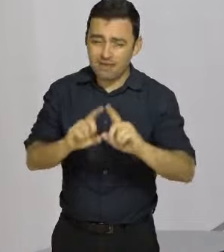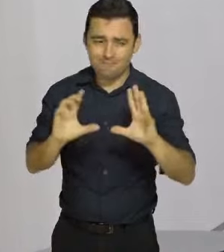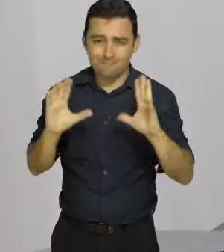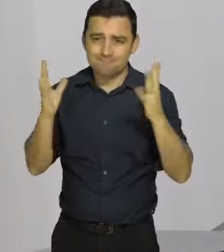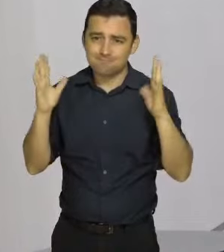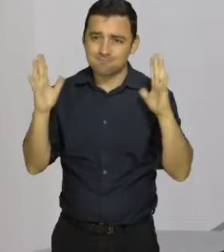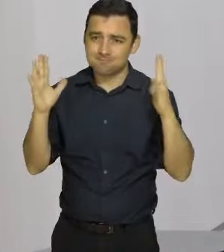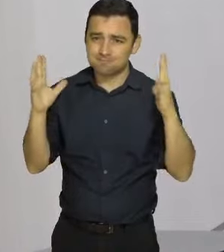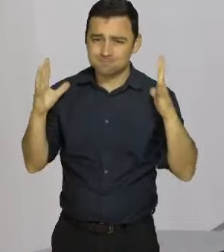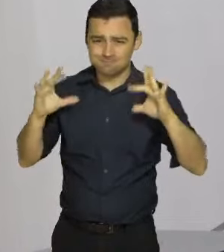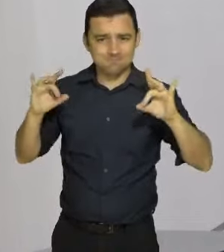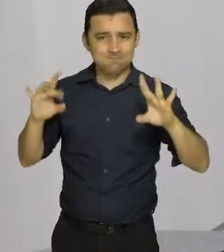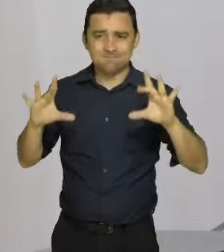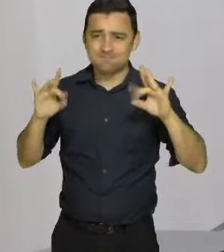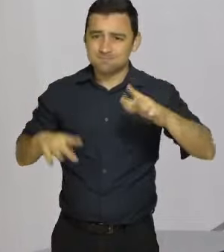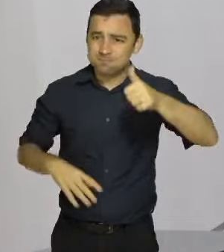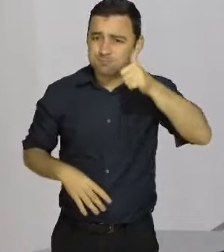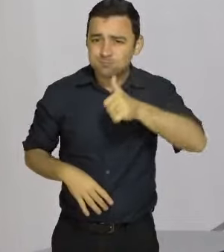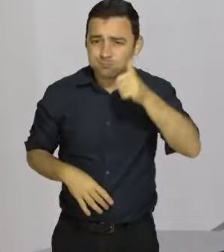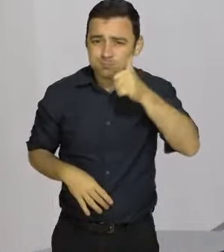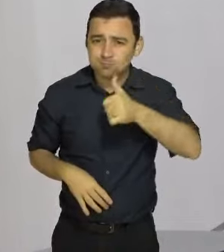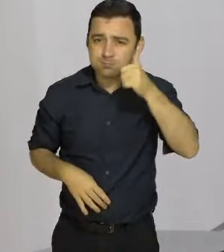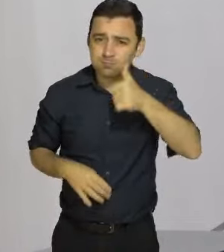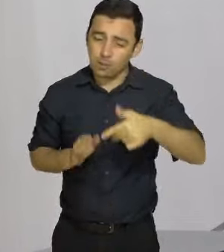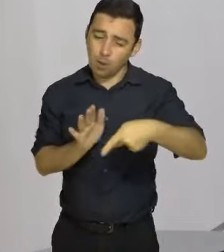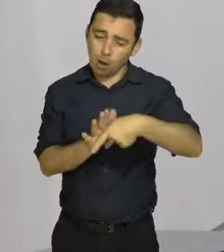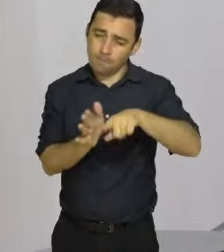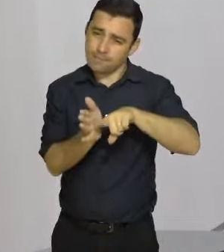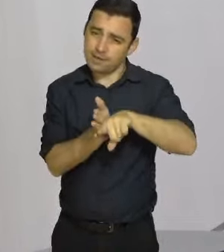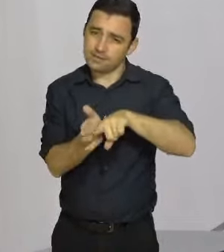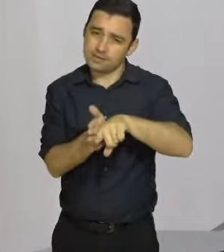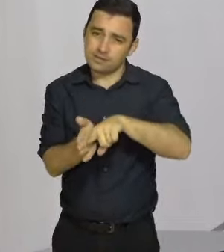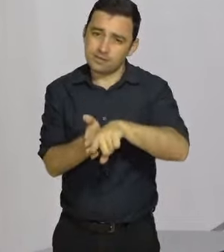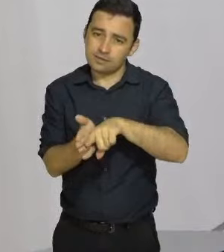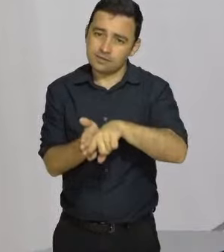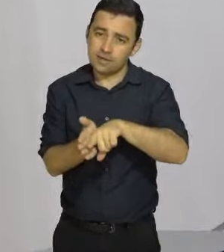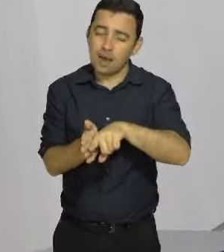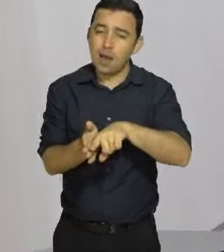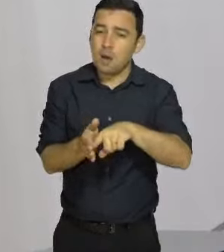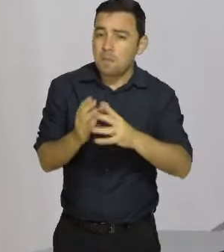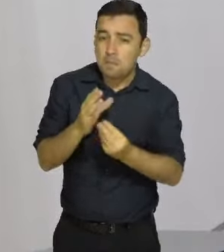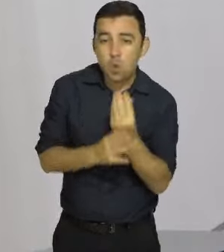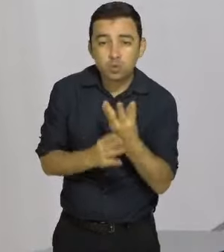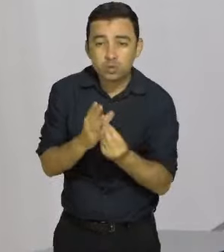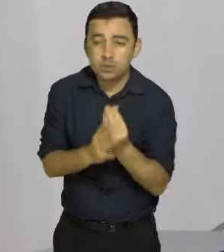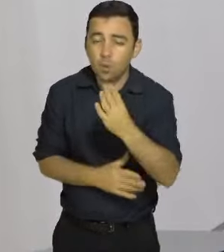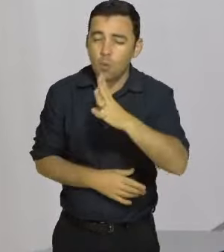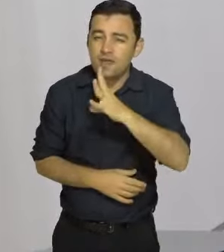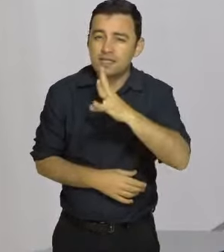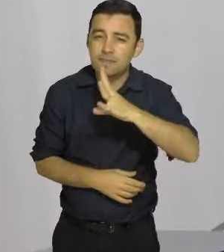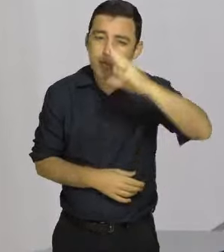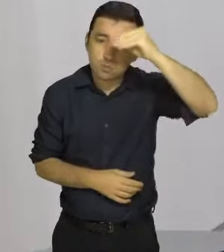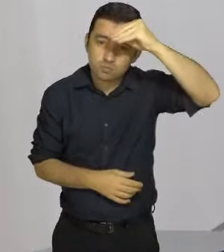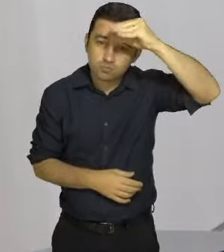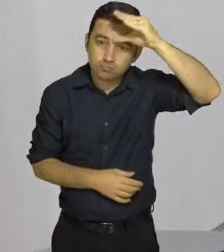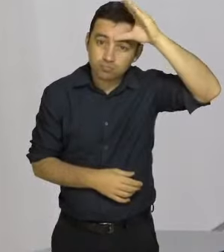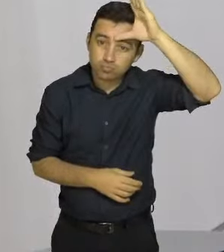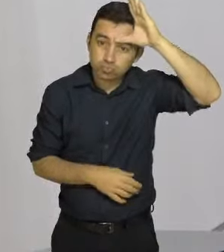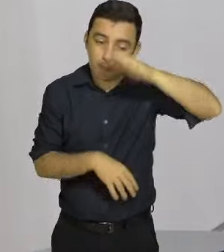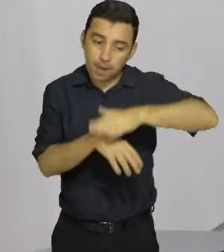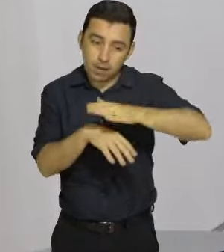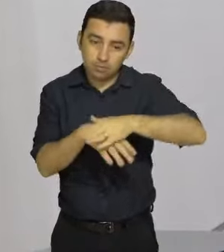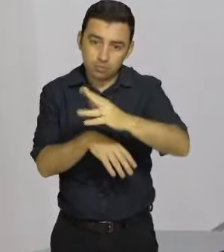toda a excelência feminina na pesquisa e na produção de conhecimento, com seu